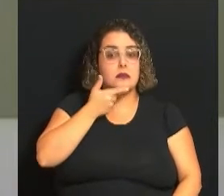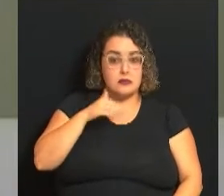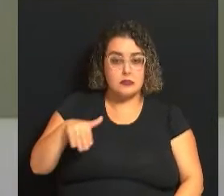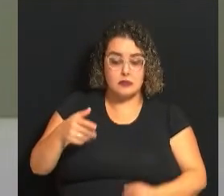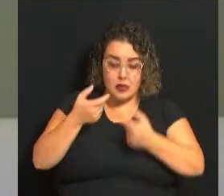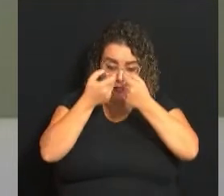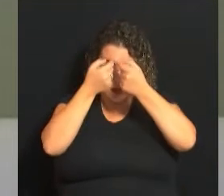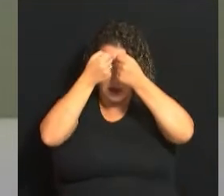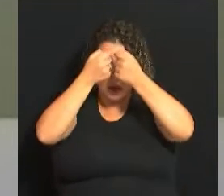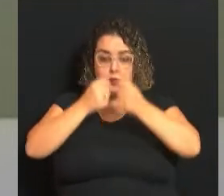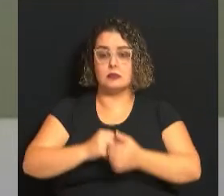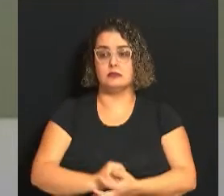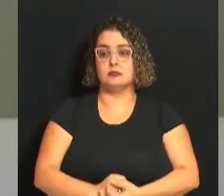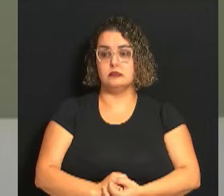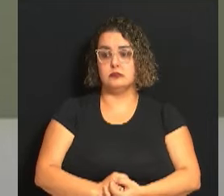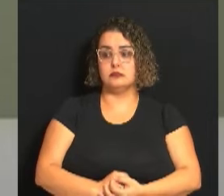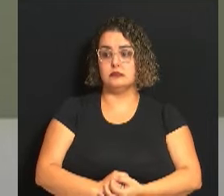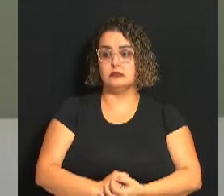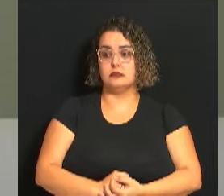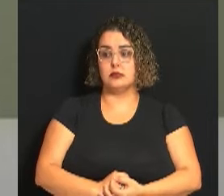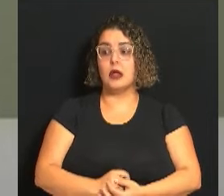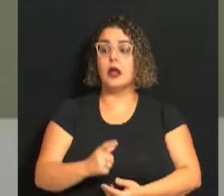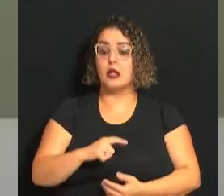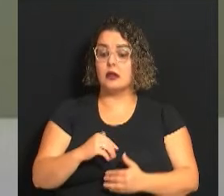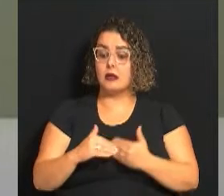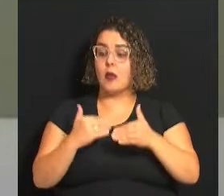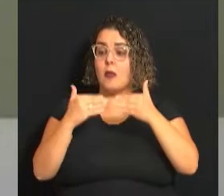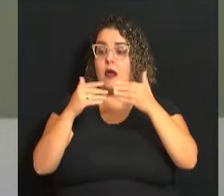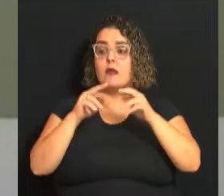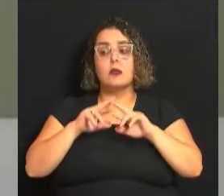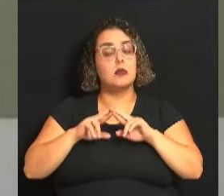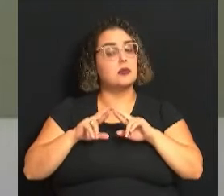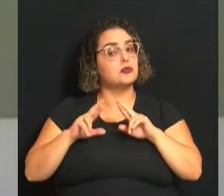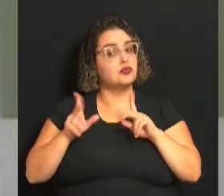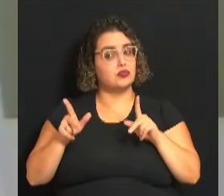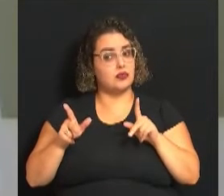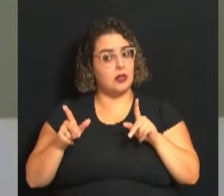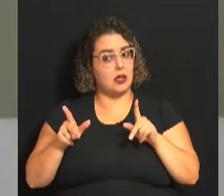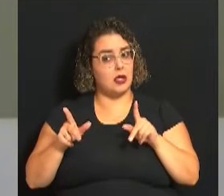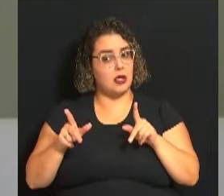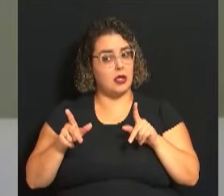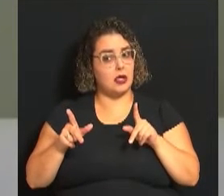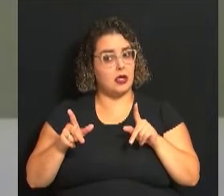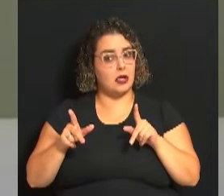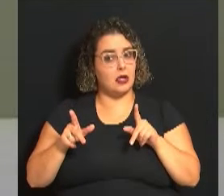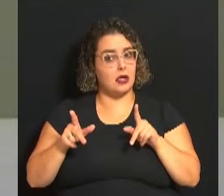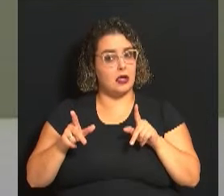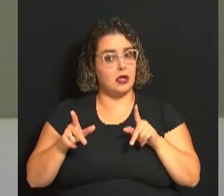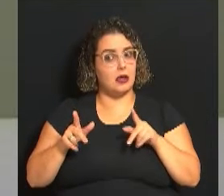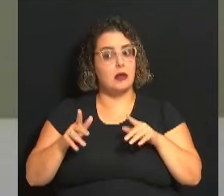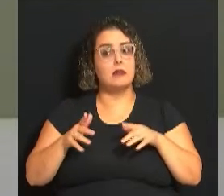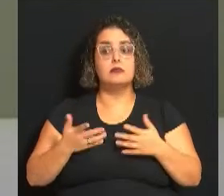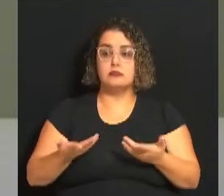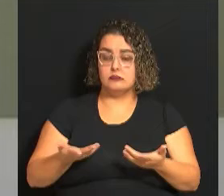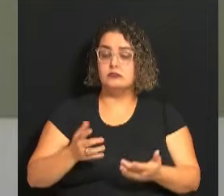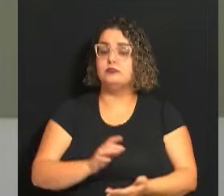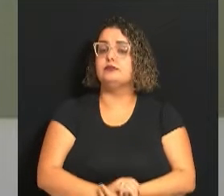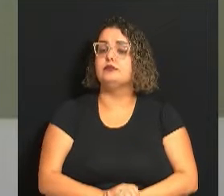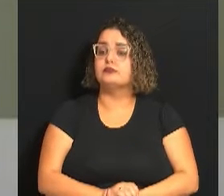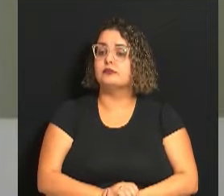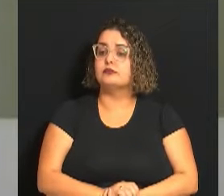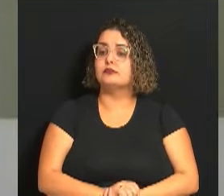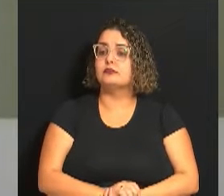cerebral. E ele tem uma evolução diferente, é passível até, uma